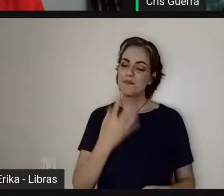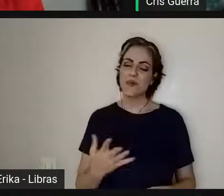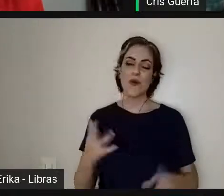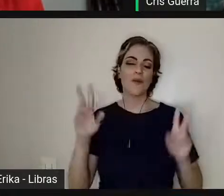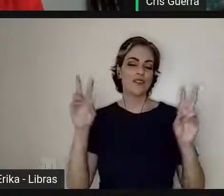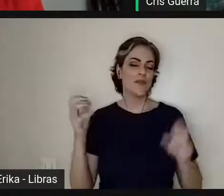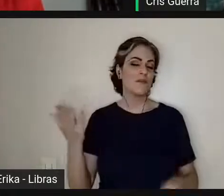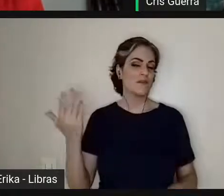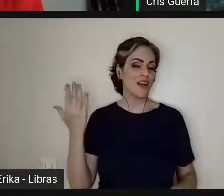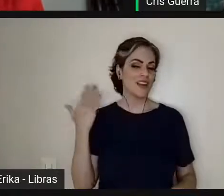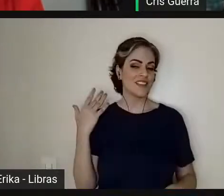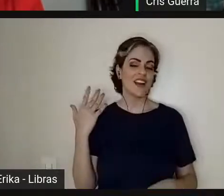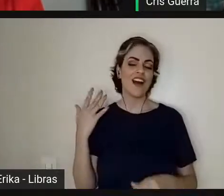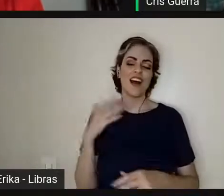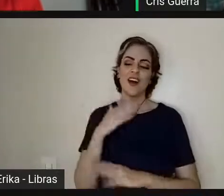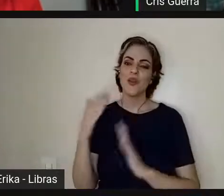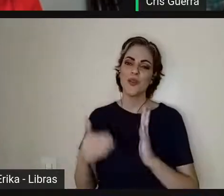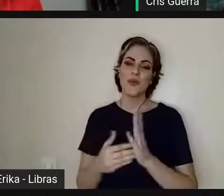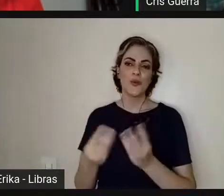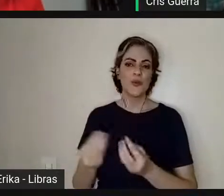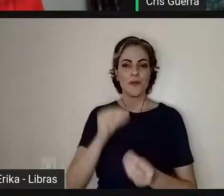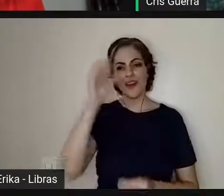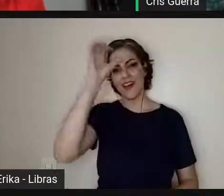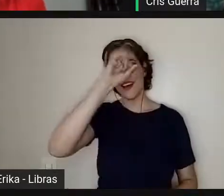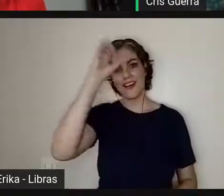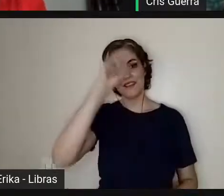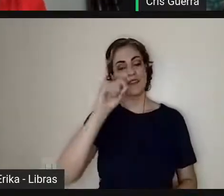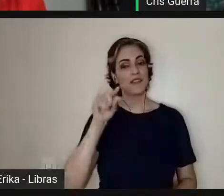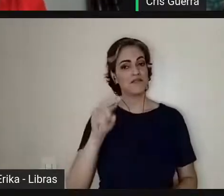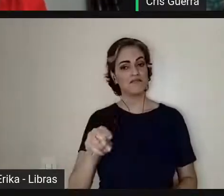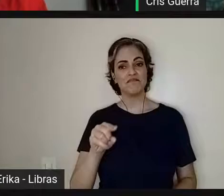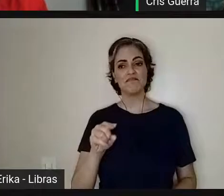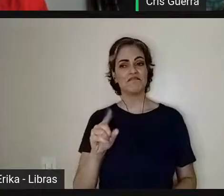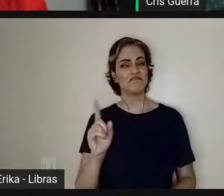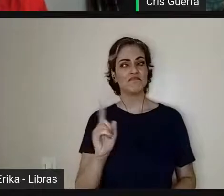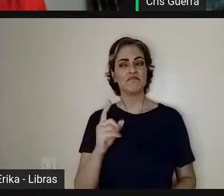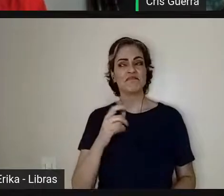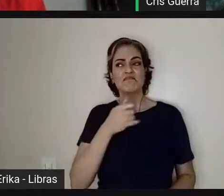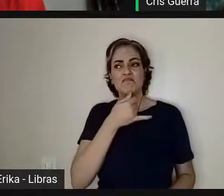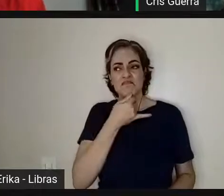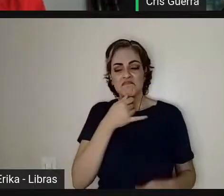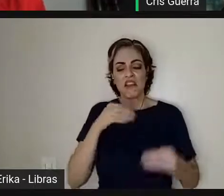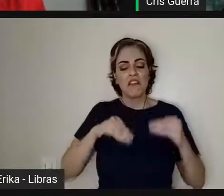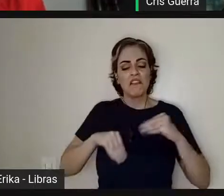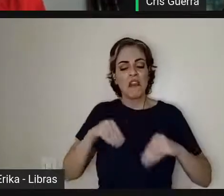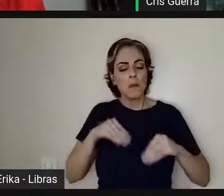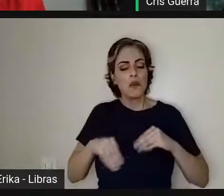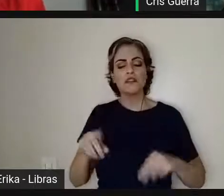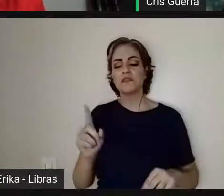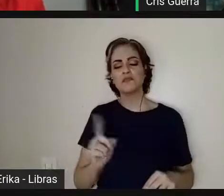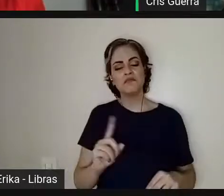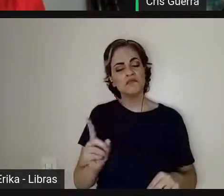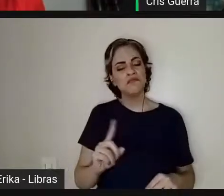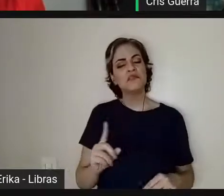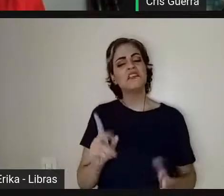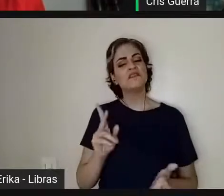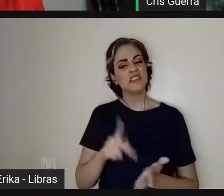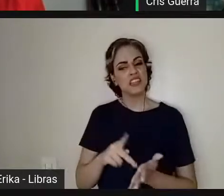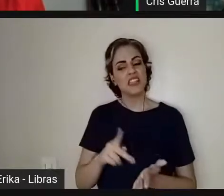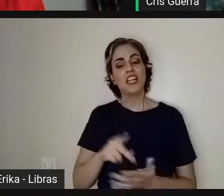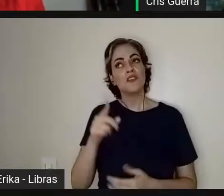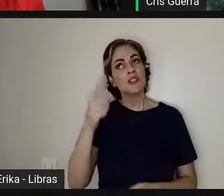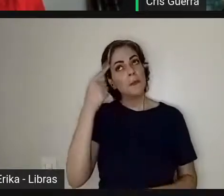de ensinamento, mas não como algo que te prenda ou que te deprima, né? E você vê o futuro